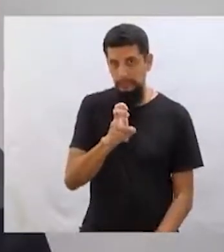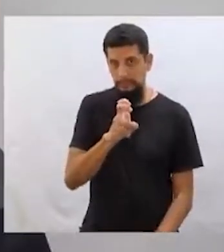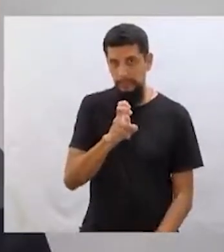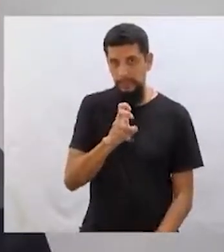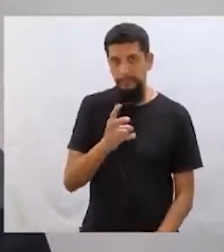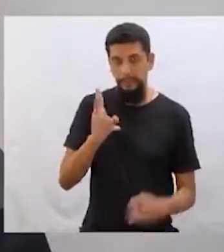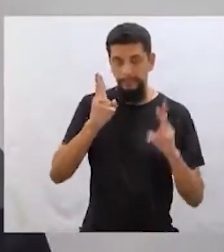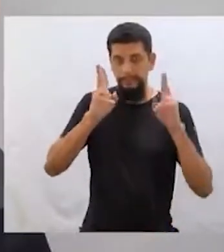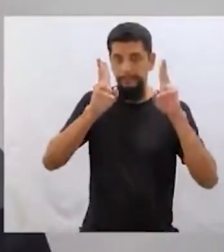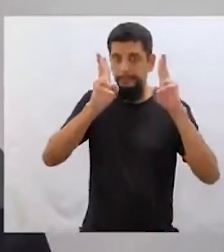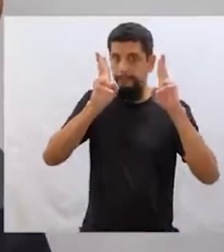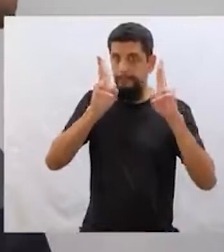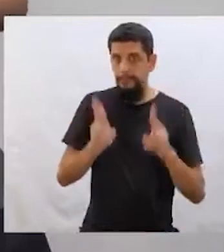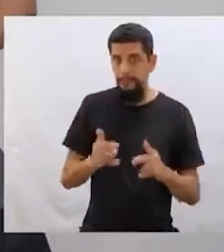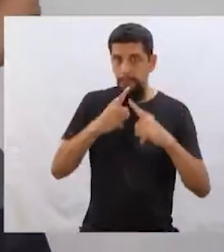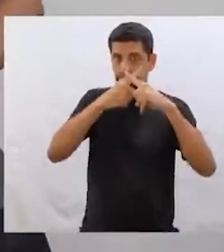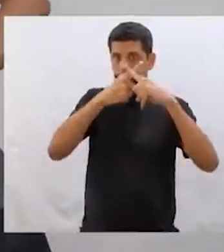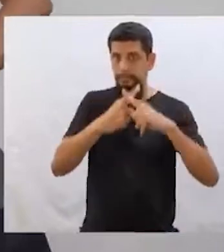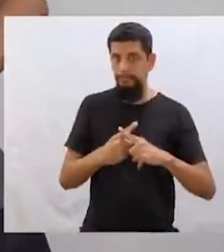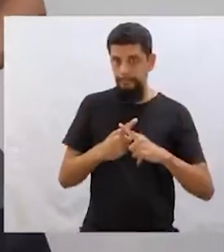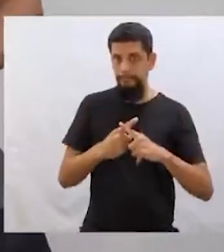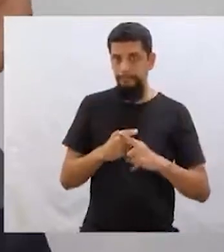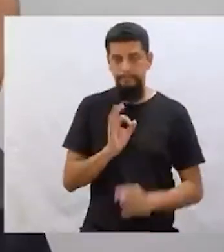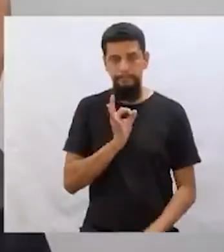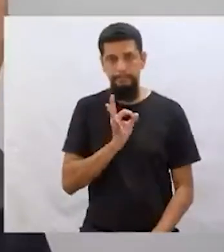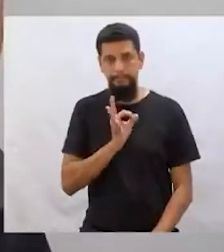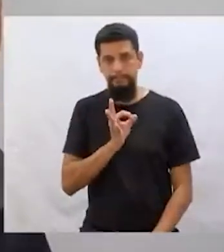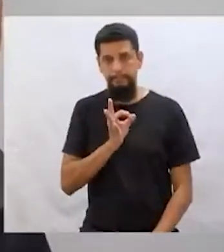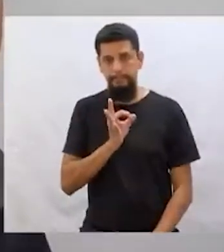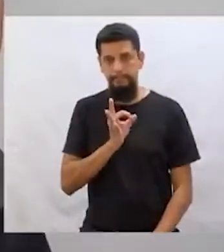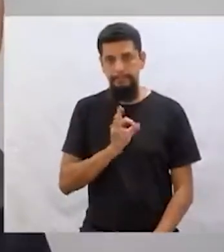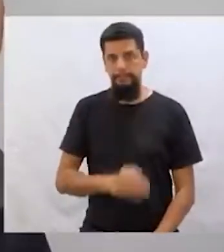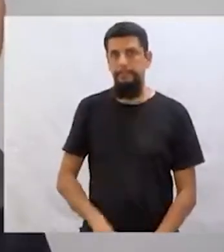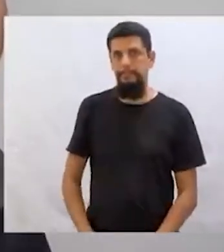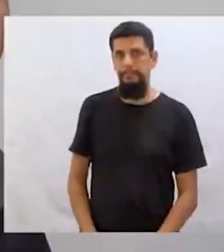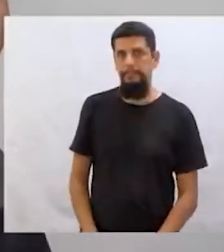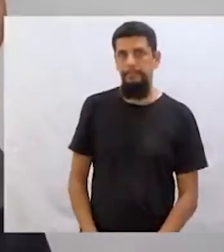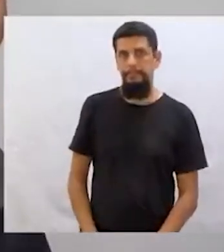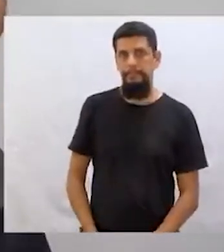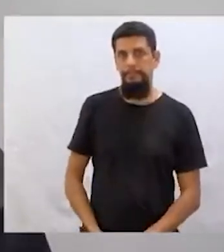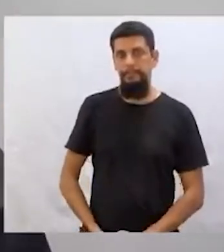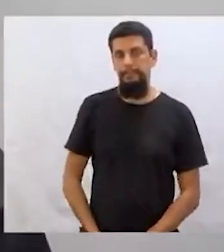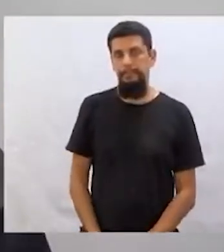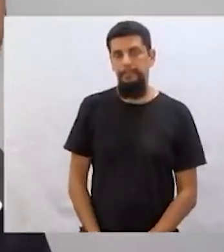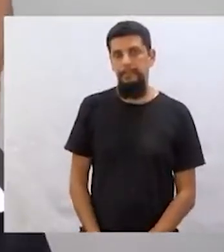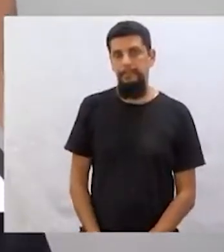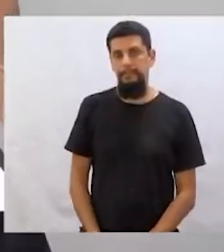também, vai empatar. Né?